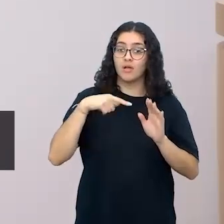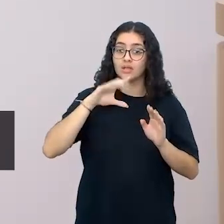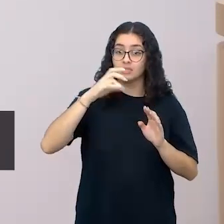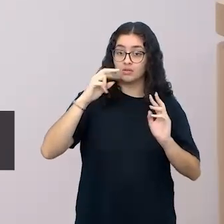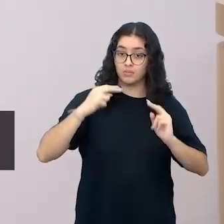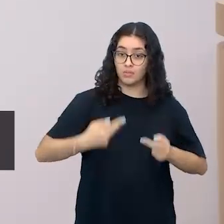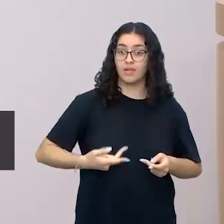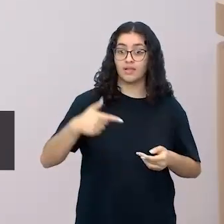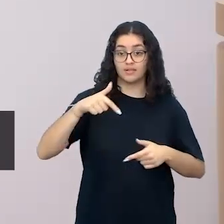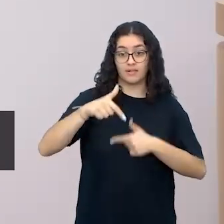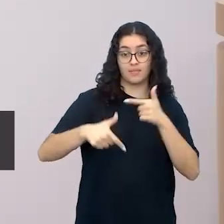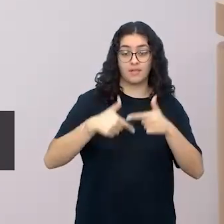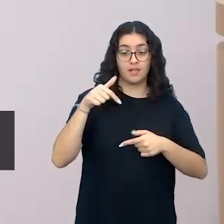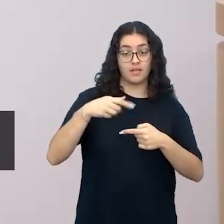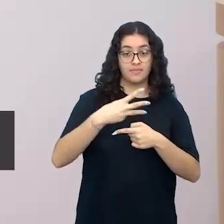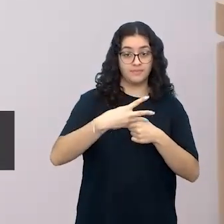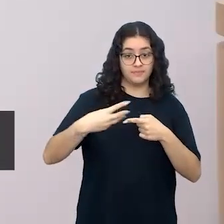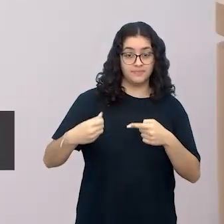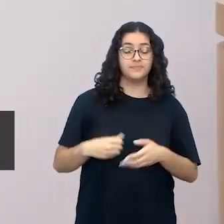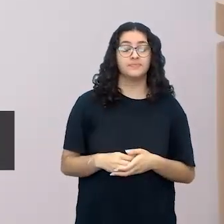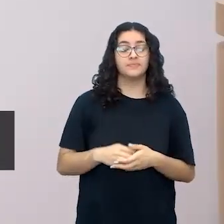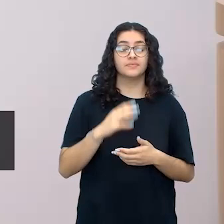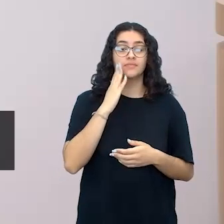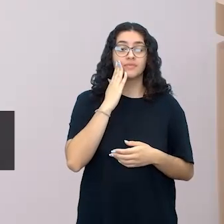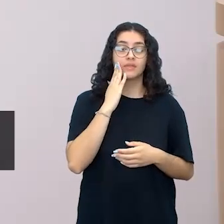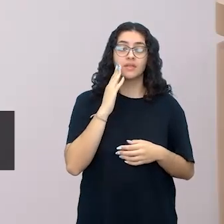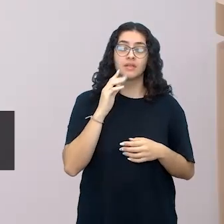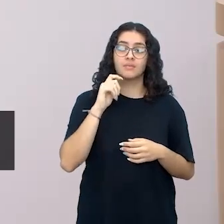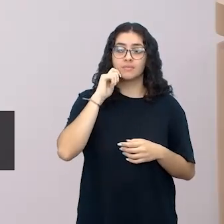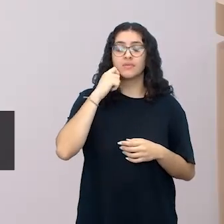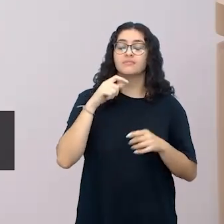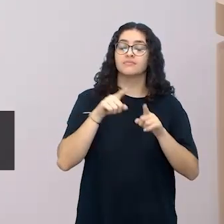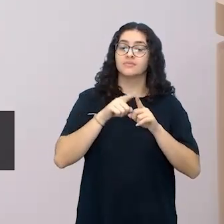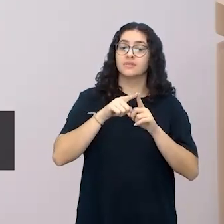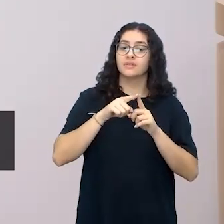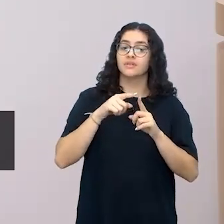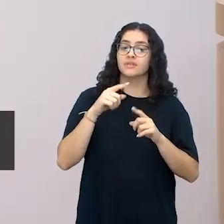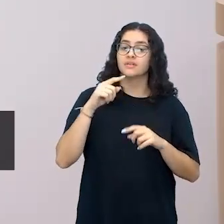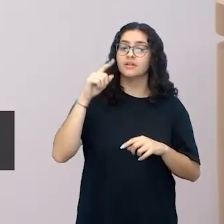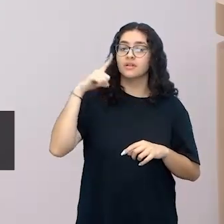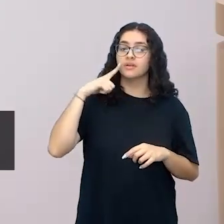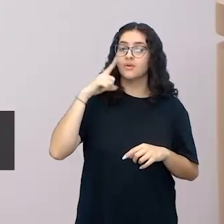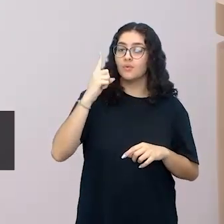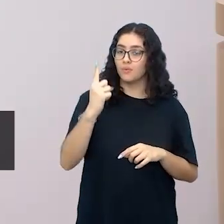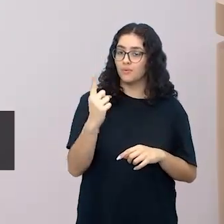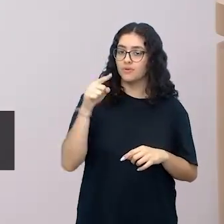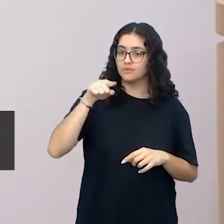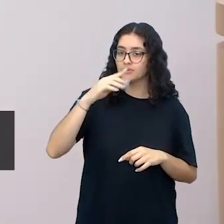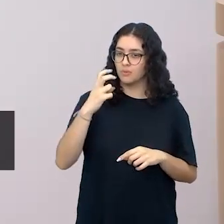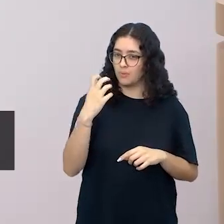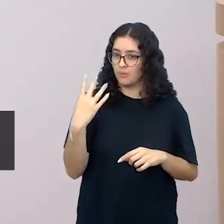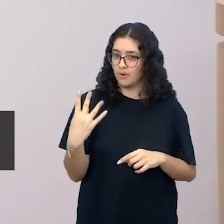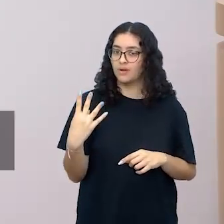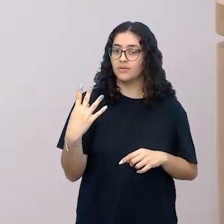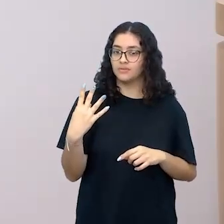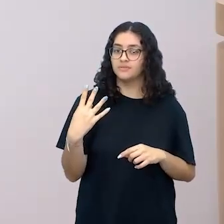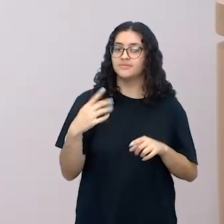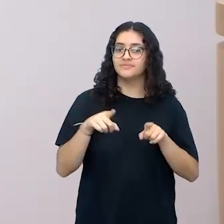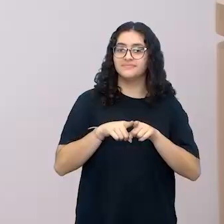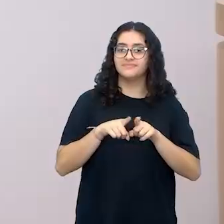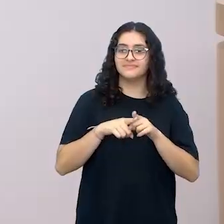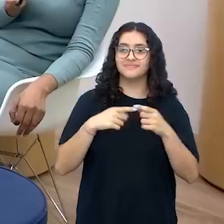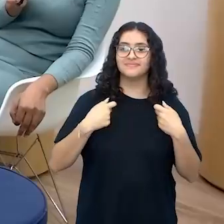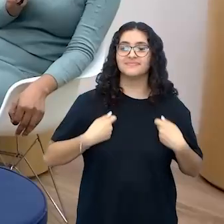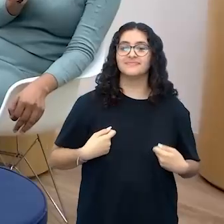Humanas na EFAP. Sou uma mulher negra de 40 anos, 1,74 m, uso óculos, hoje os meus cabelos